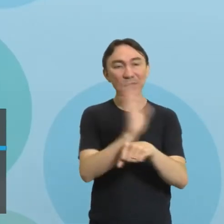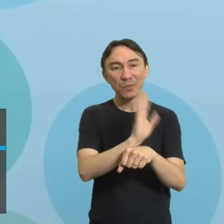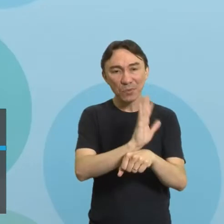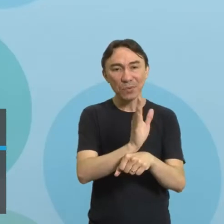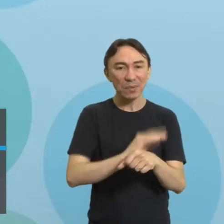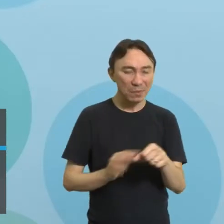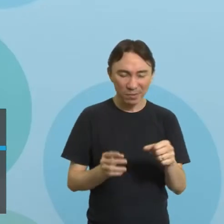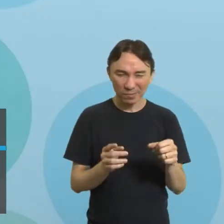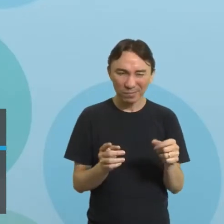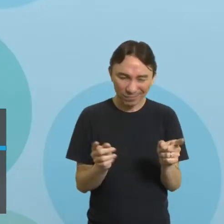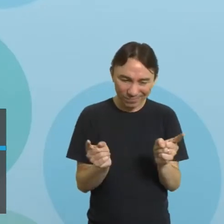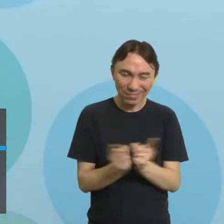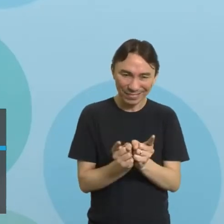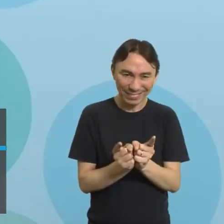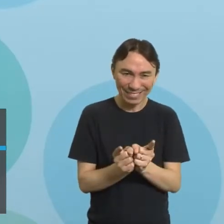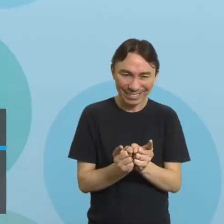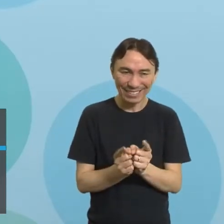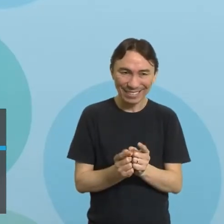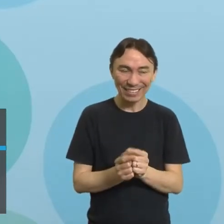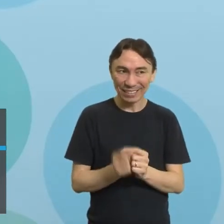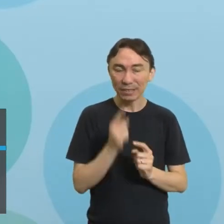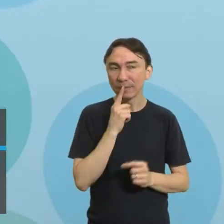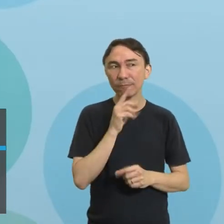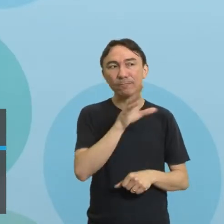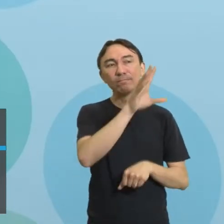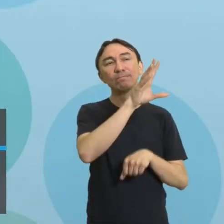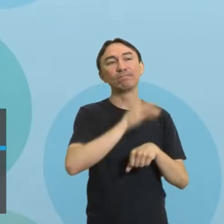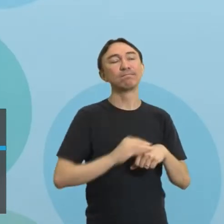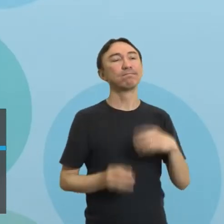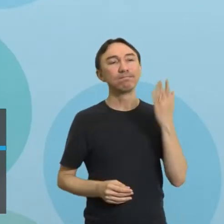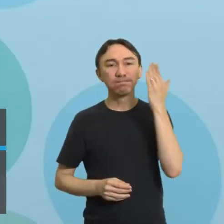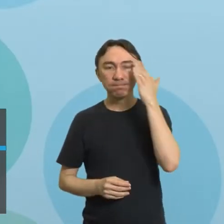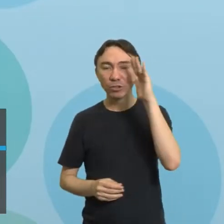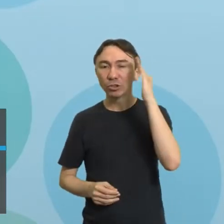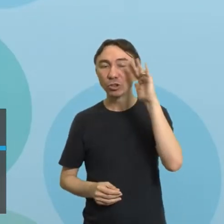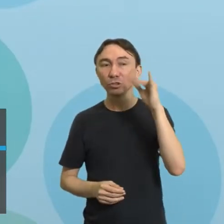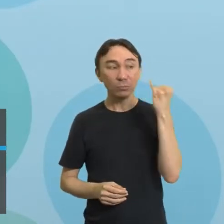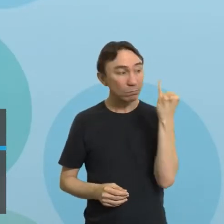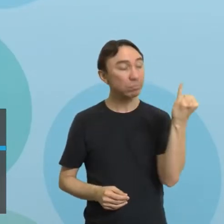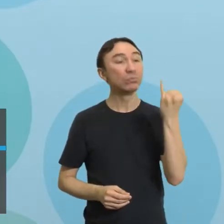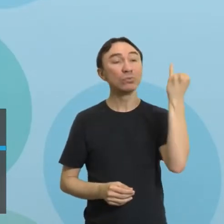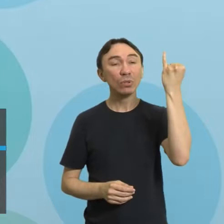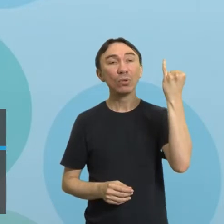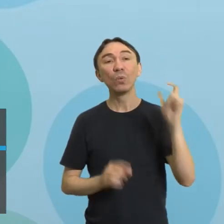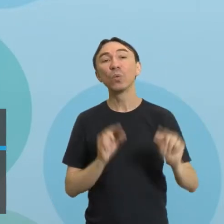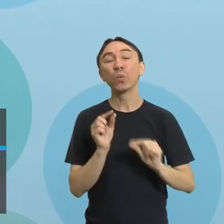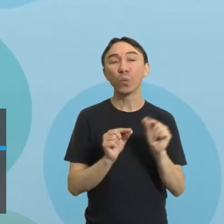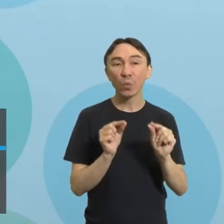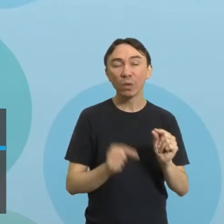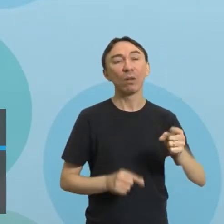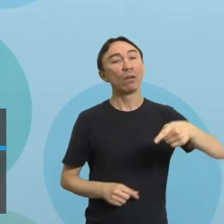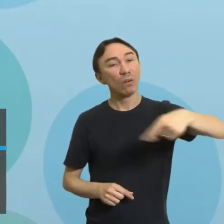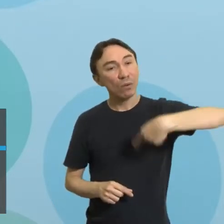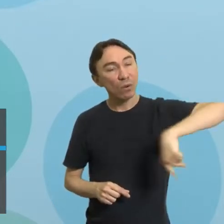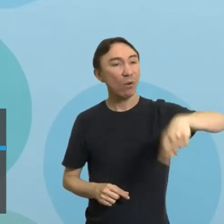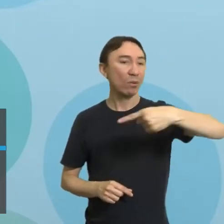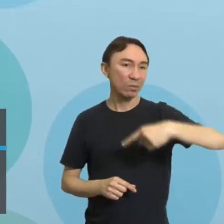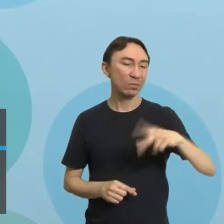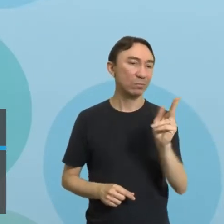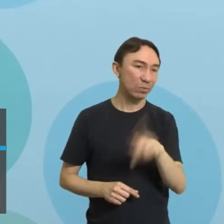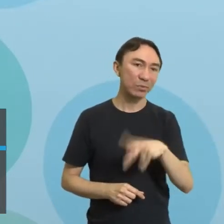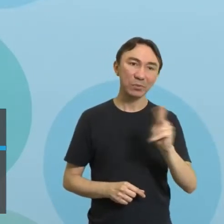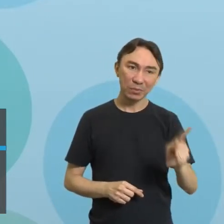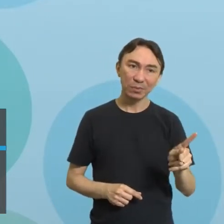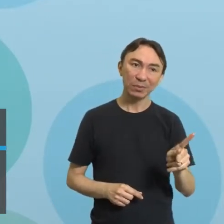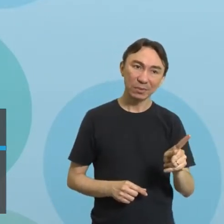aí a importância, né, da gente, nós educadores, refletirmos